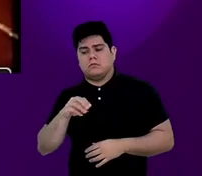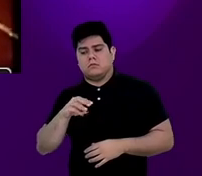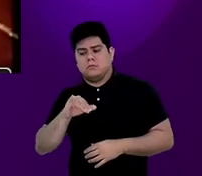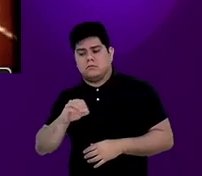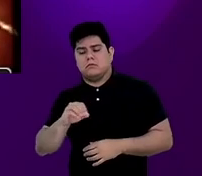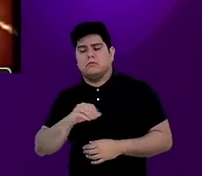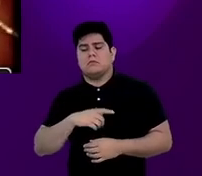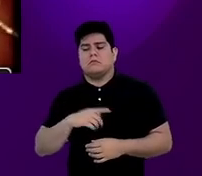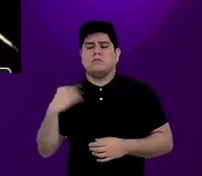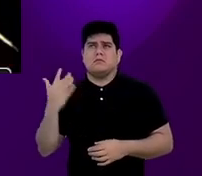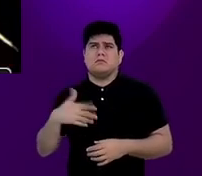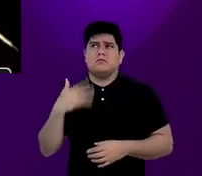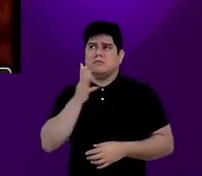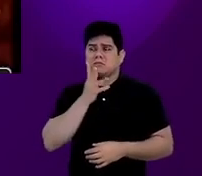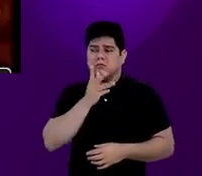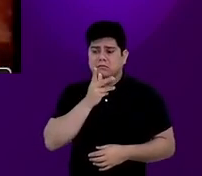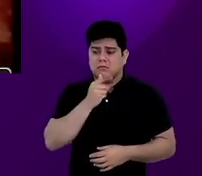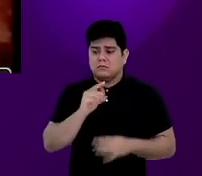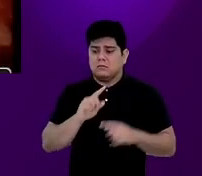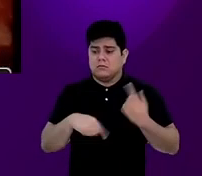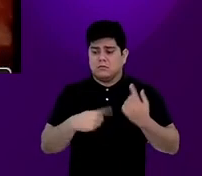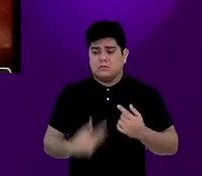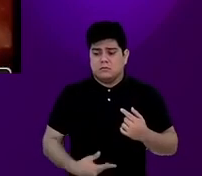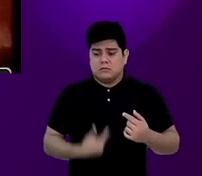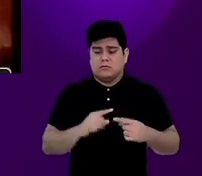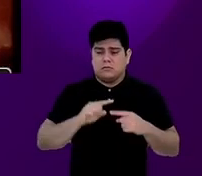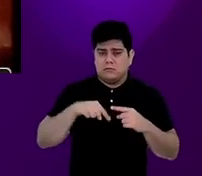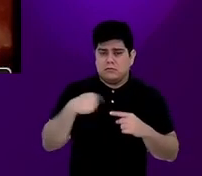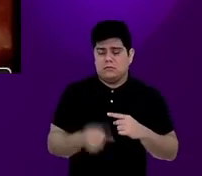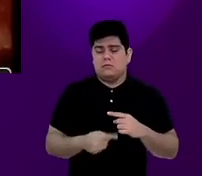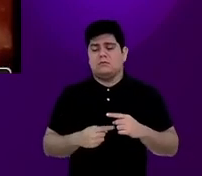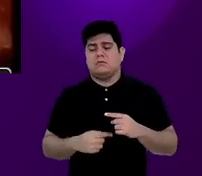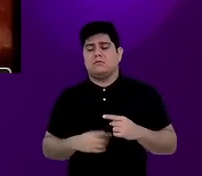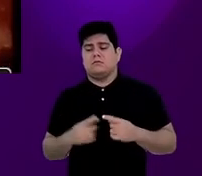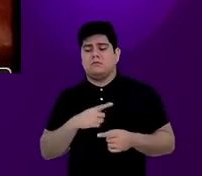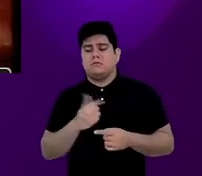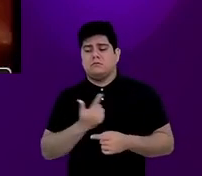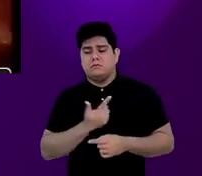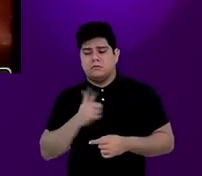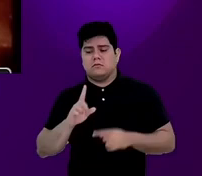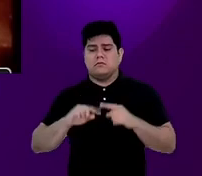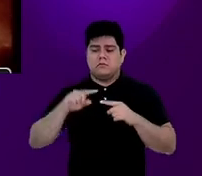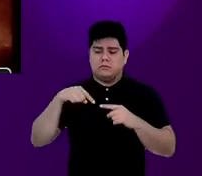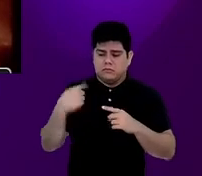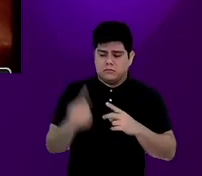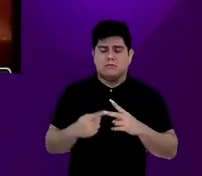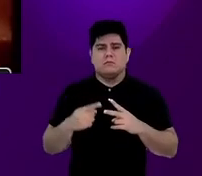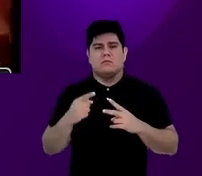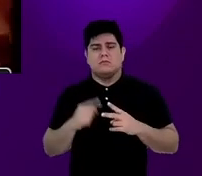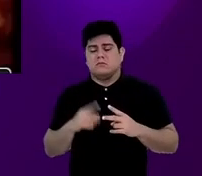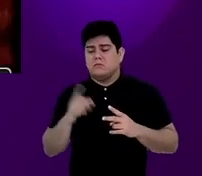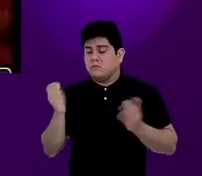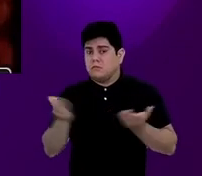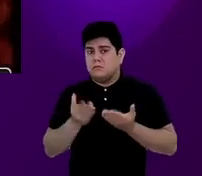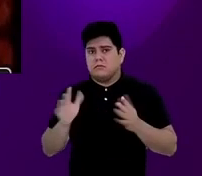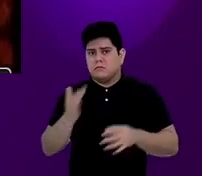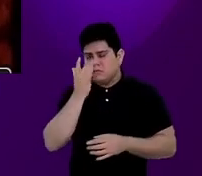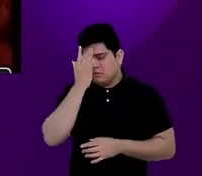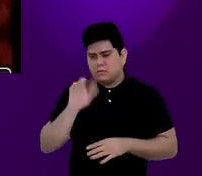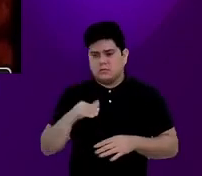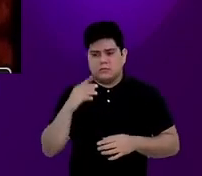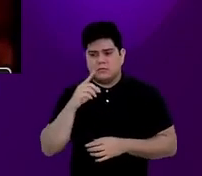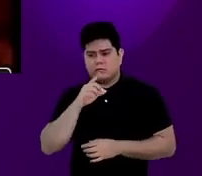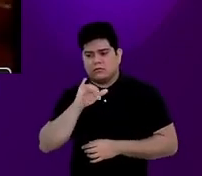dias internados, e o pós-operatório feito isso intracorpóreo é um outro pós-operatório com muito menos complicação, com muito menos